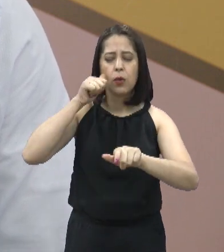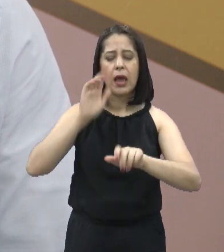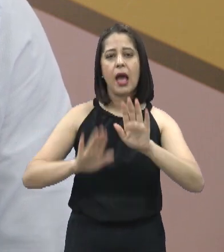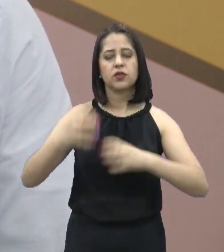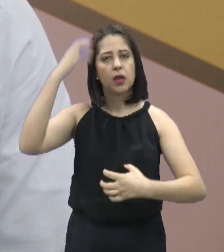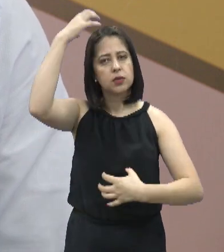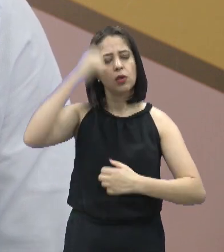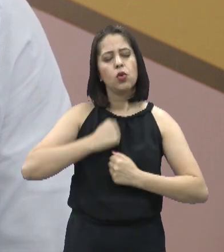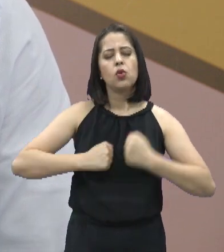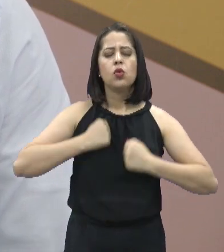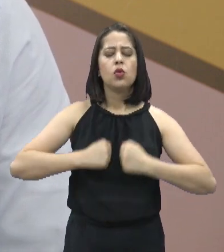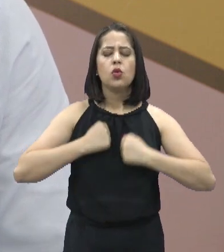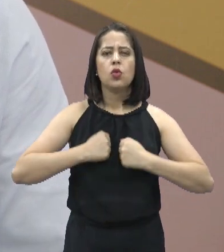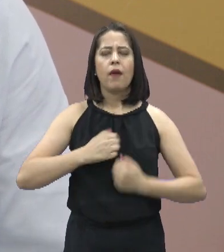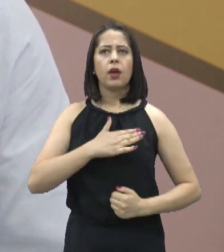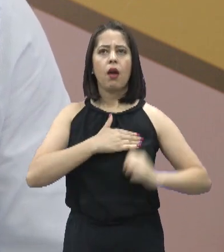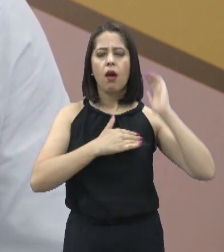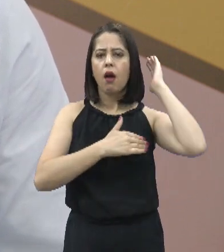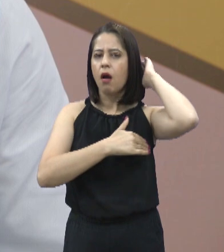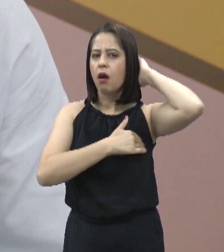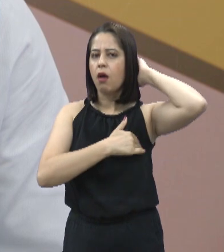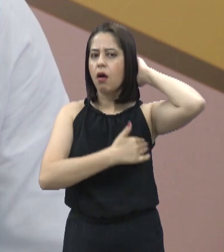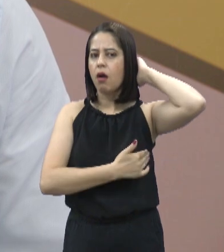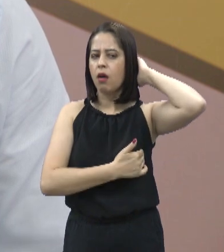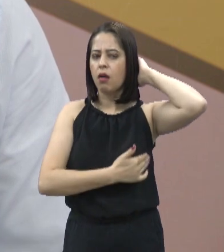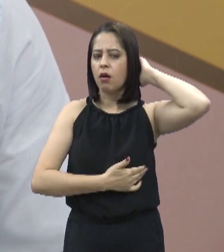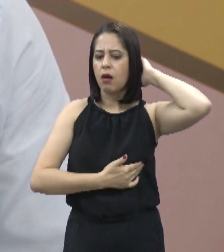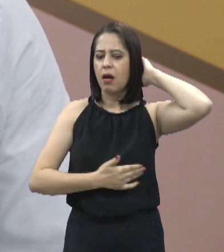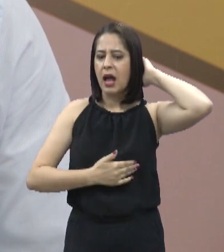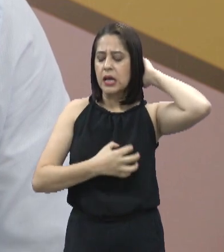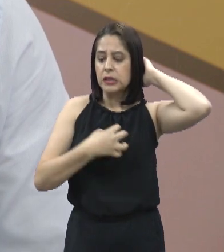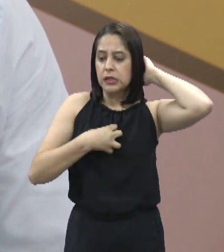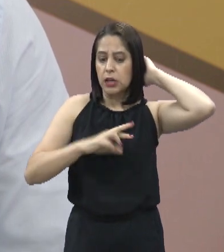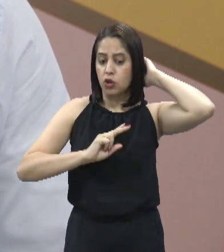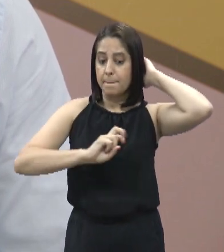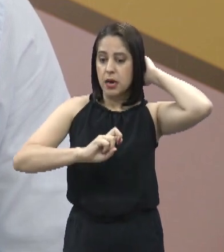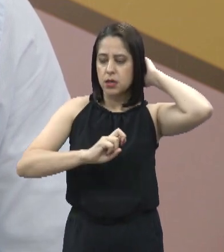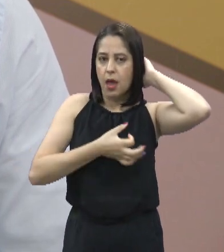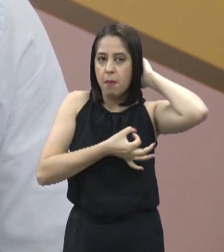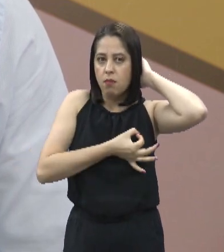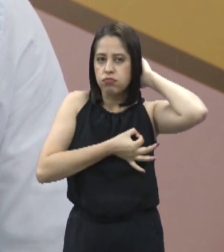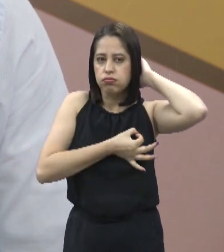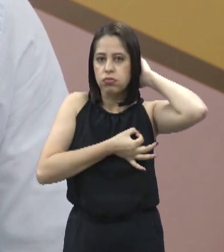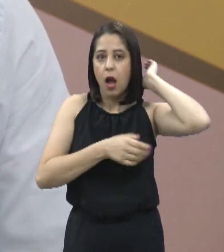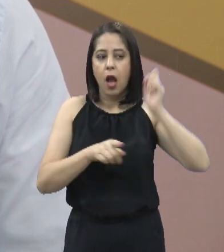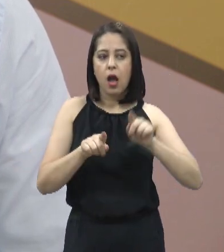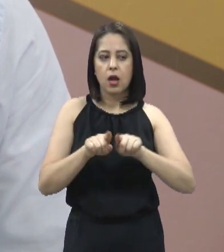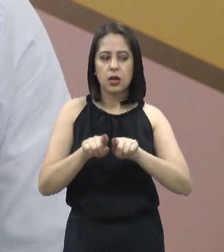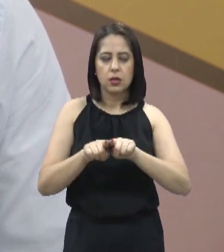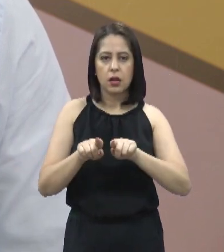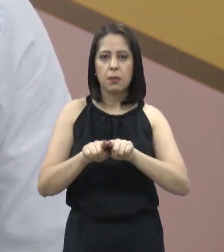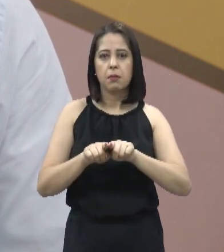vai manipular o seio, pode sentir algum nódulo, pode sentir algum caroço, pode ter